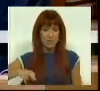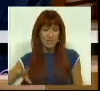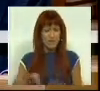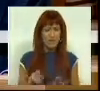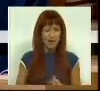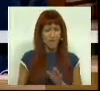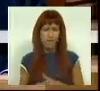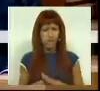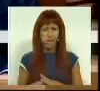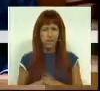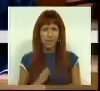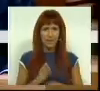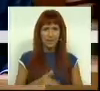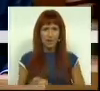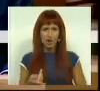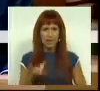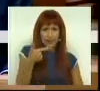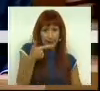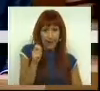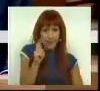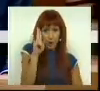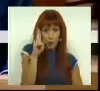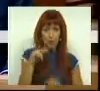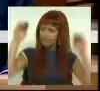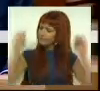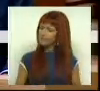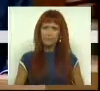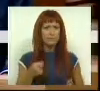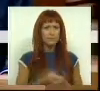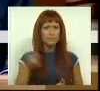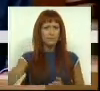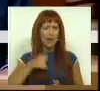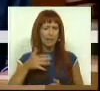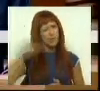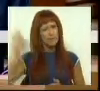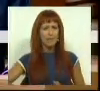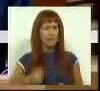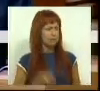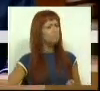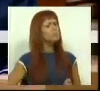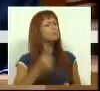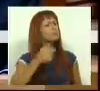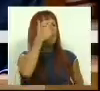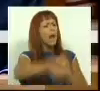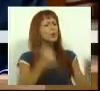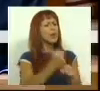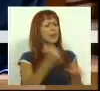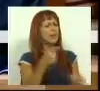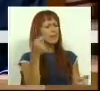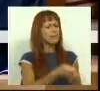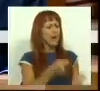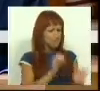jeito de provocação, através da taxa social única, reduz a contribuição dos patrões e aumenta as contribuições